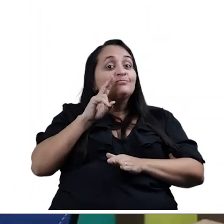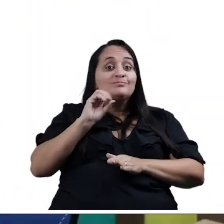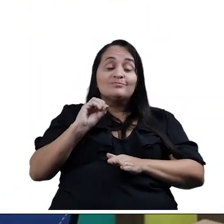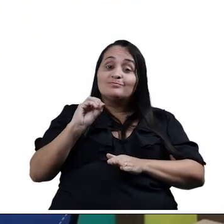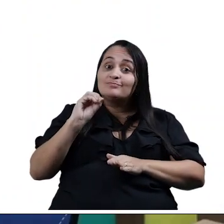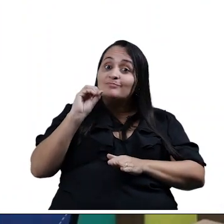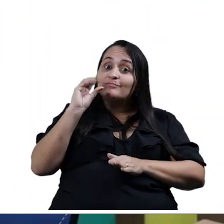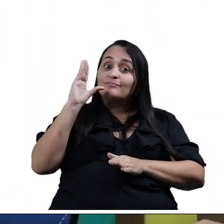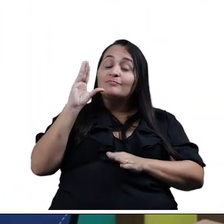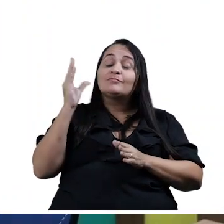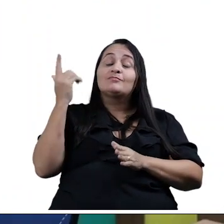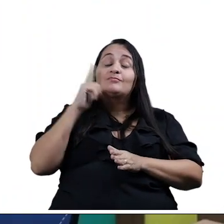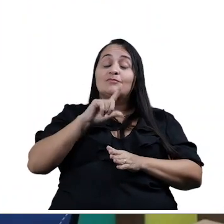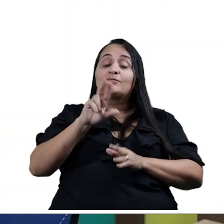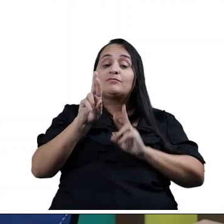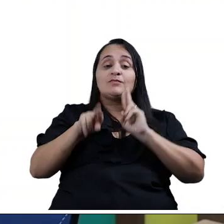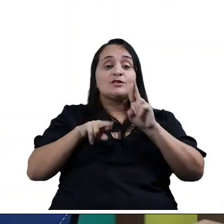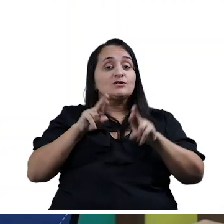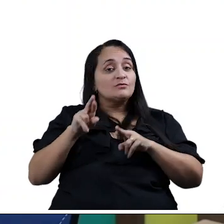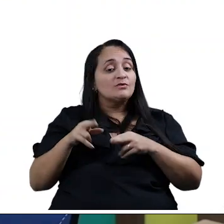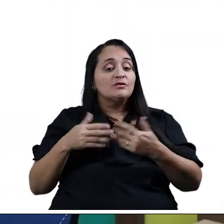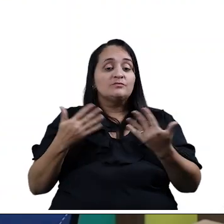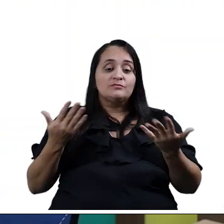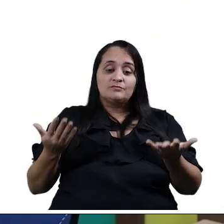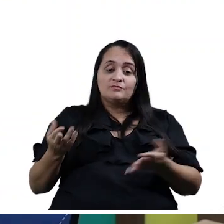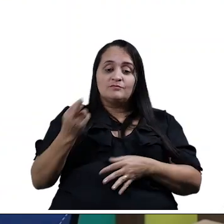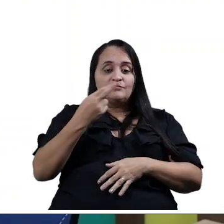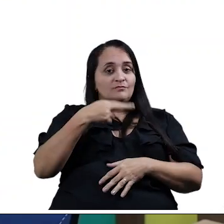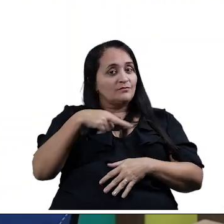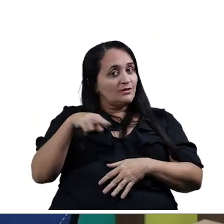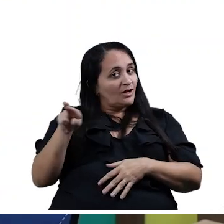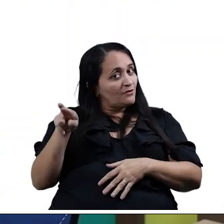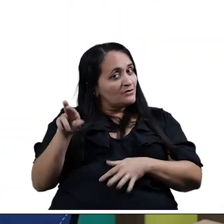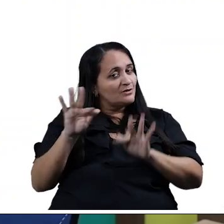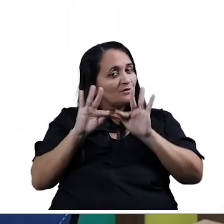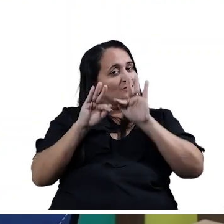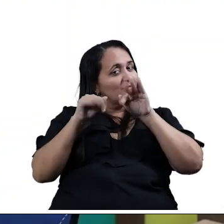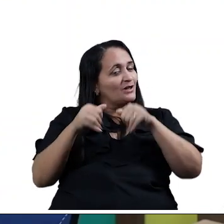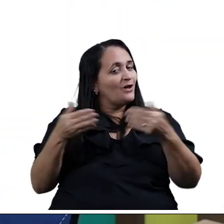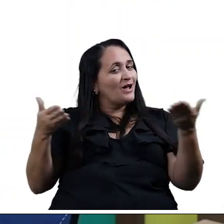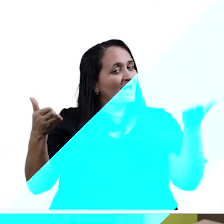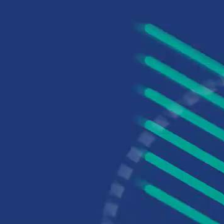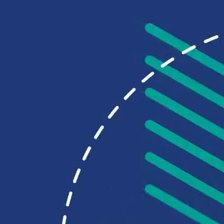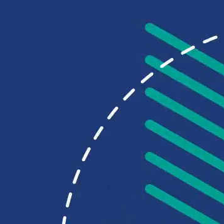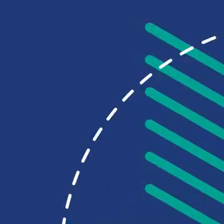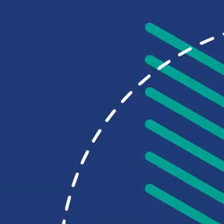A nossa revisão, parte 2, acaba por aqui. Um beijo e até a próxima aula.